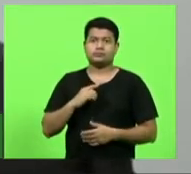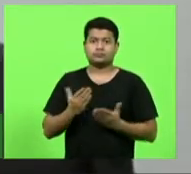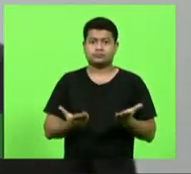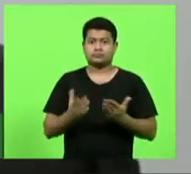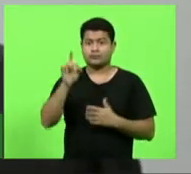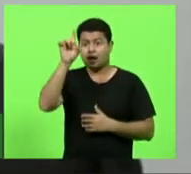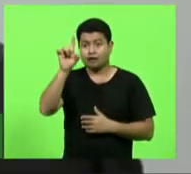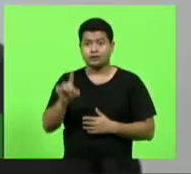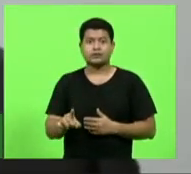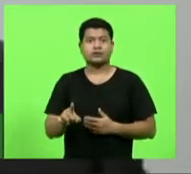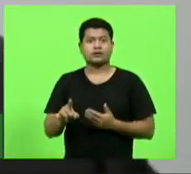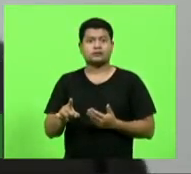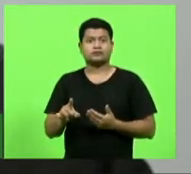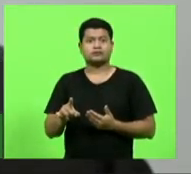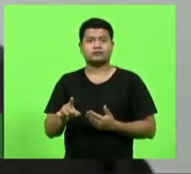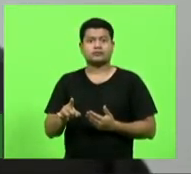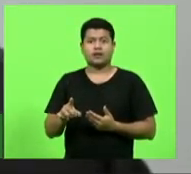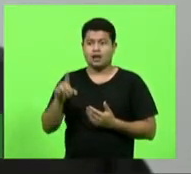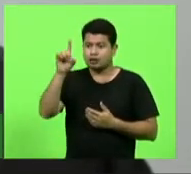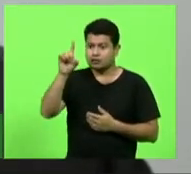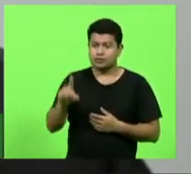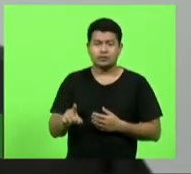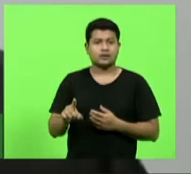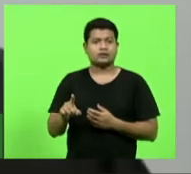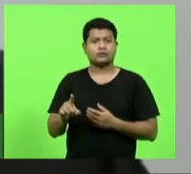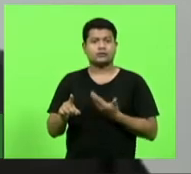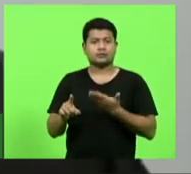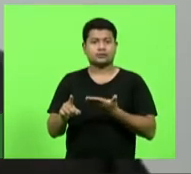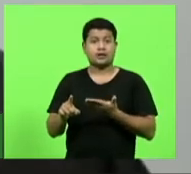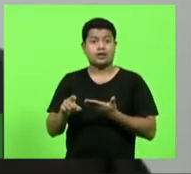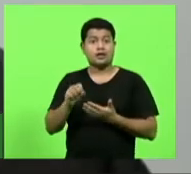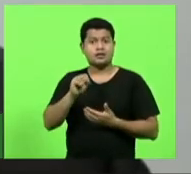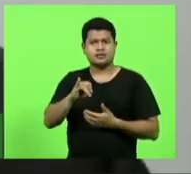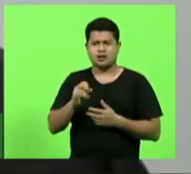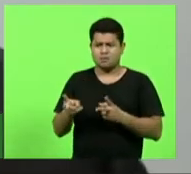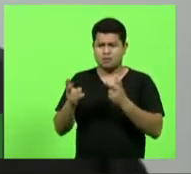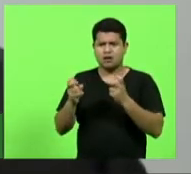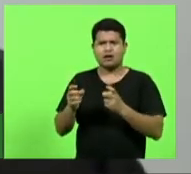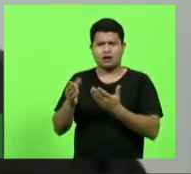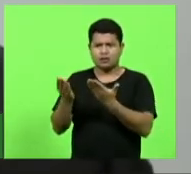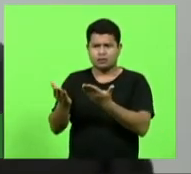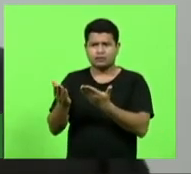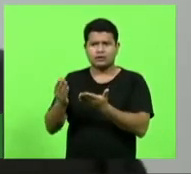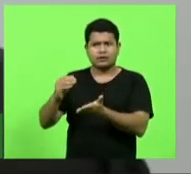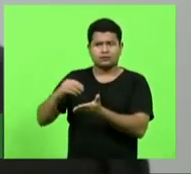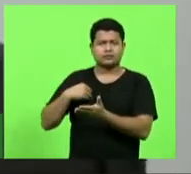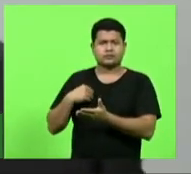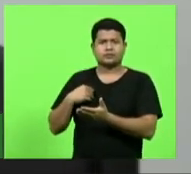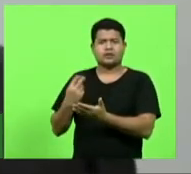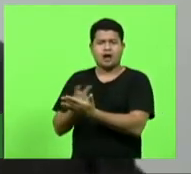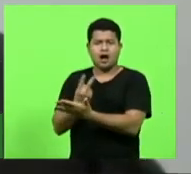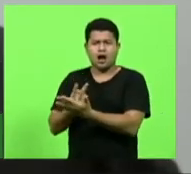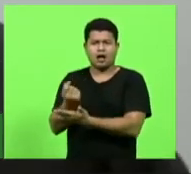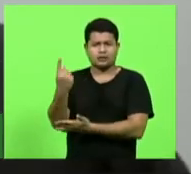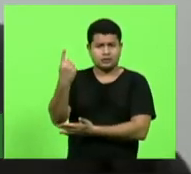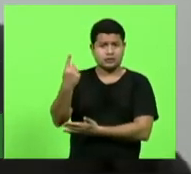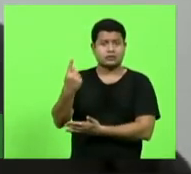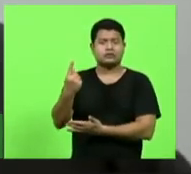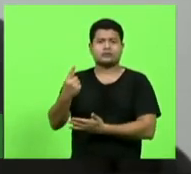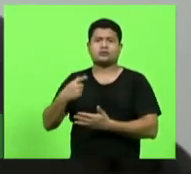bom direito. E quando tem essa fumaça, o legislador, quando assim entender, ele deve se